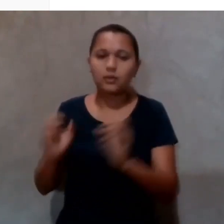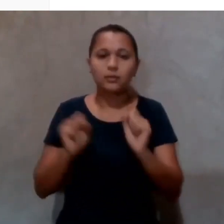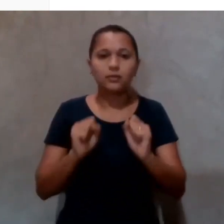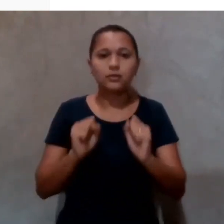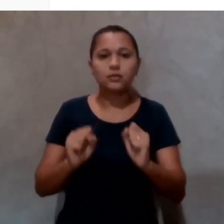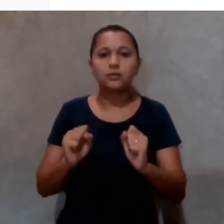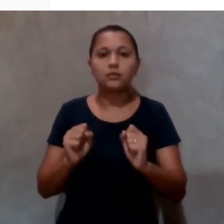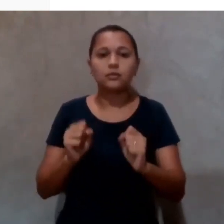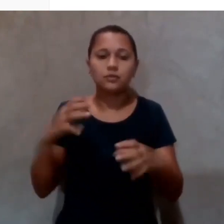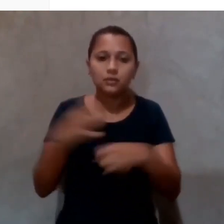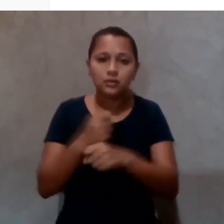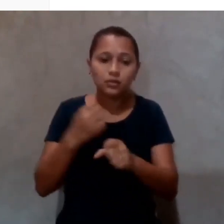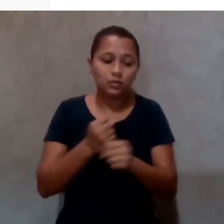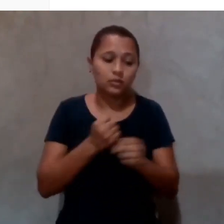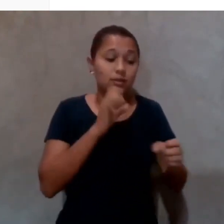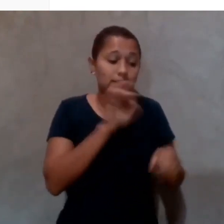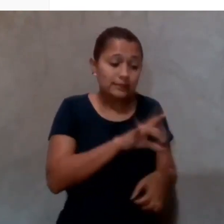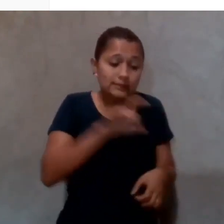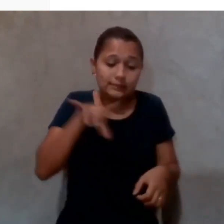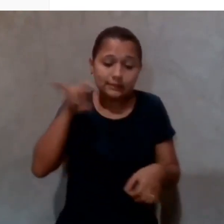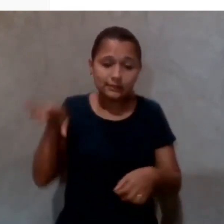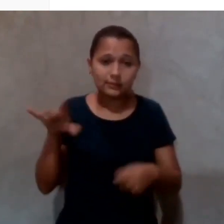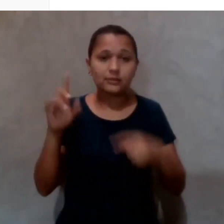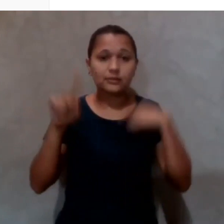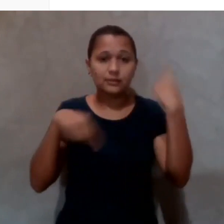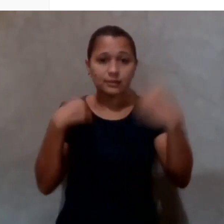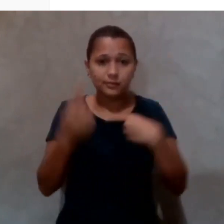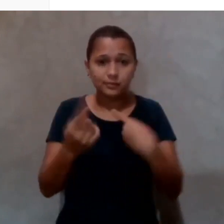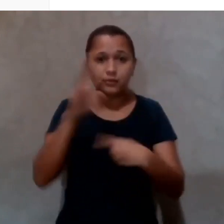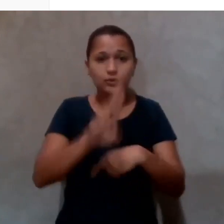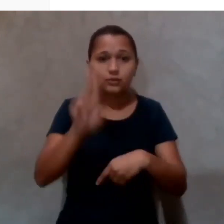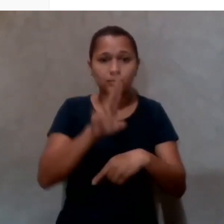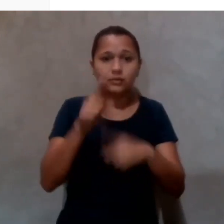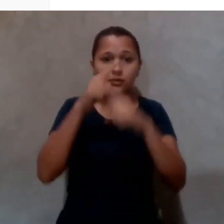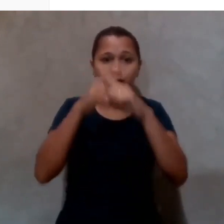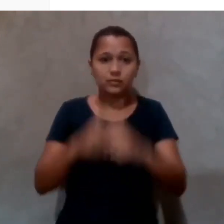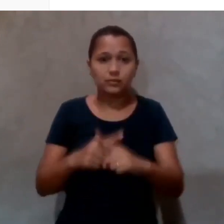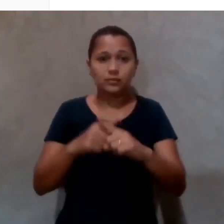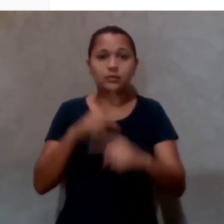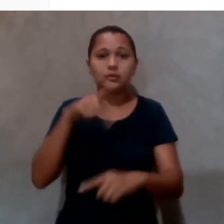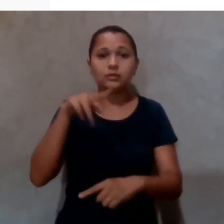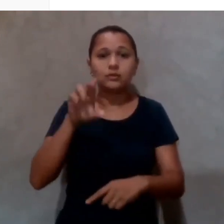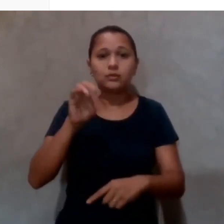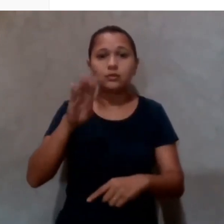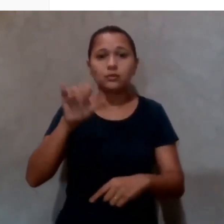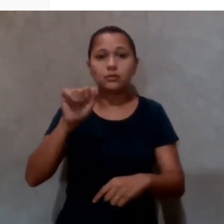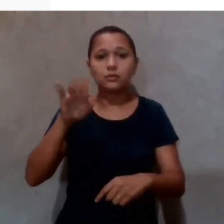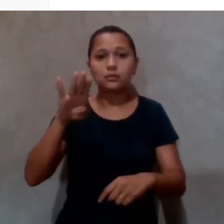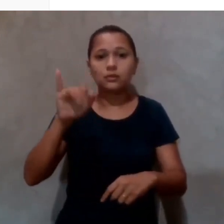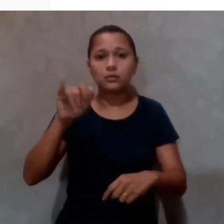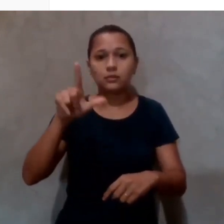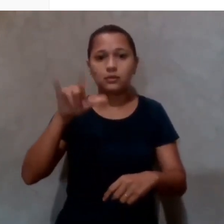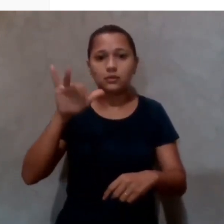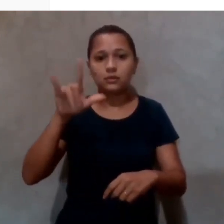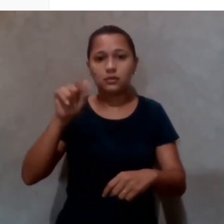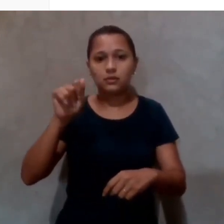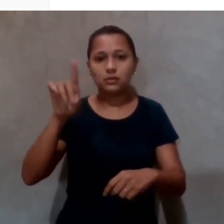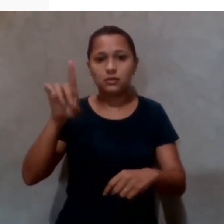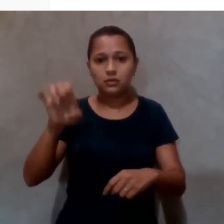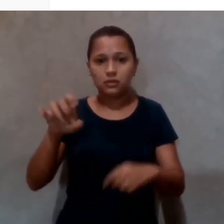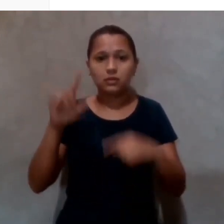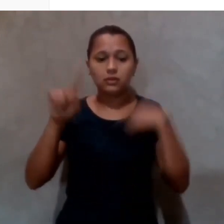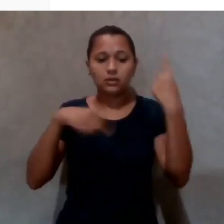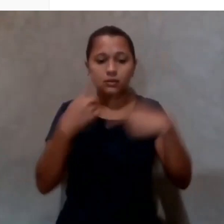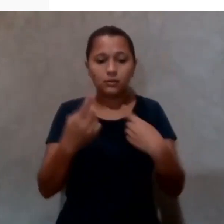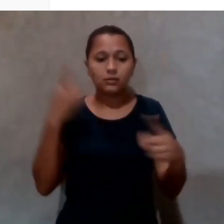daí, utilizar a multiplicação de probabilidades e chegarmos na probabilidade que a gente deseja calcular, a probabilidade do nosso